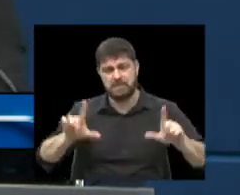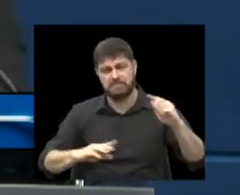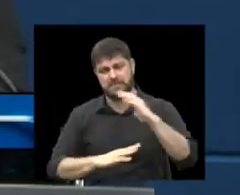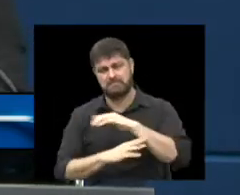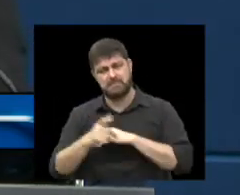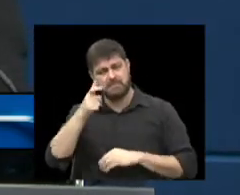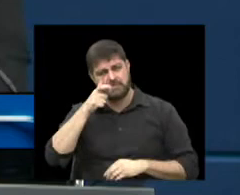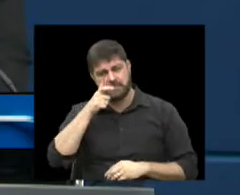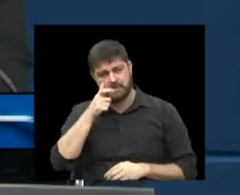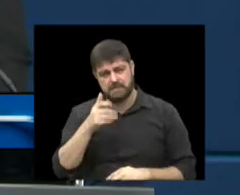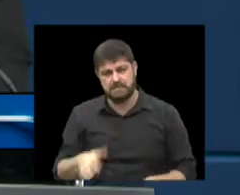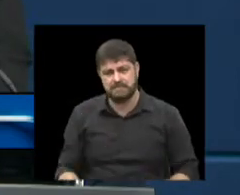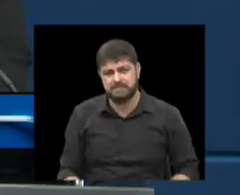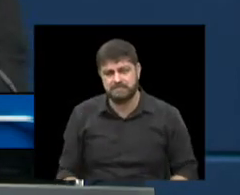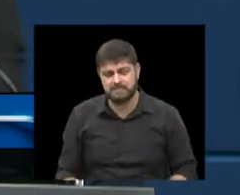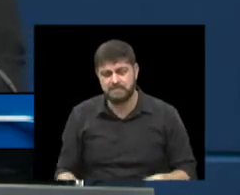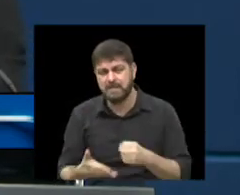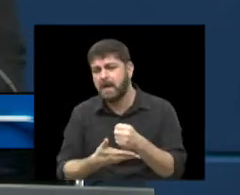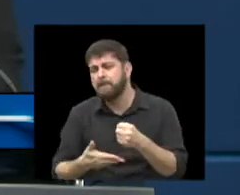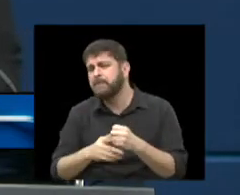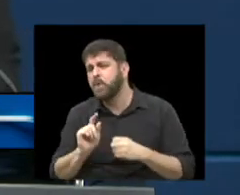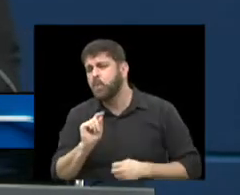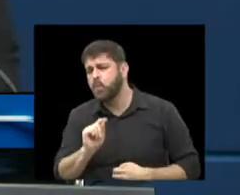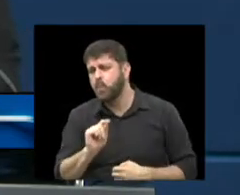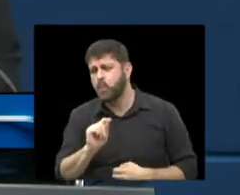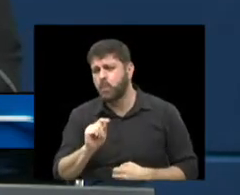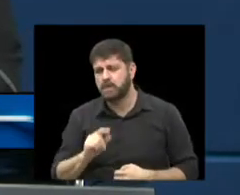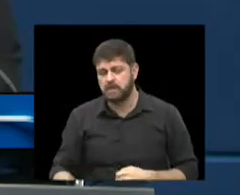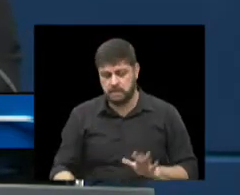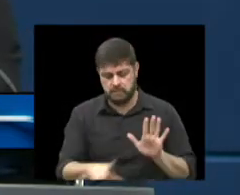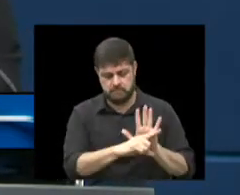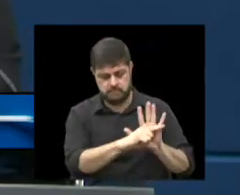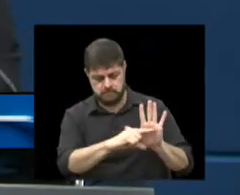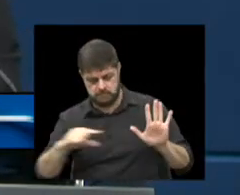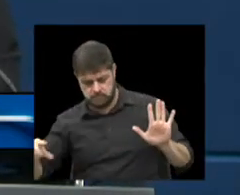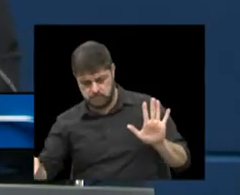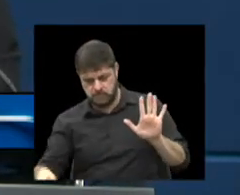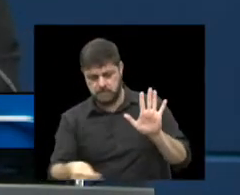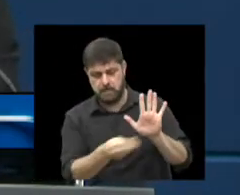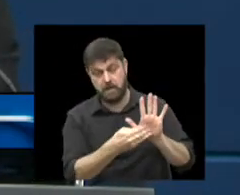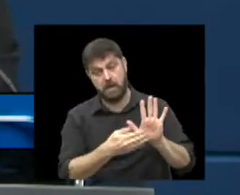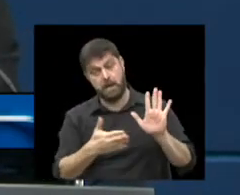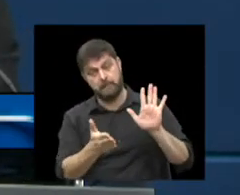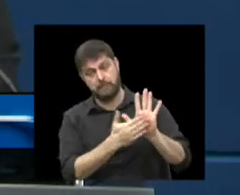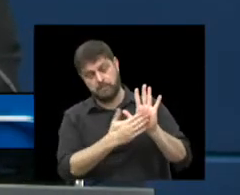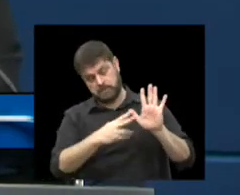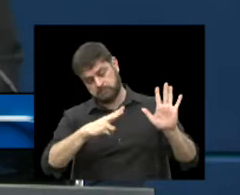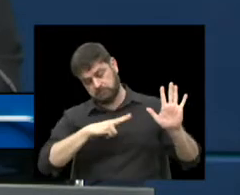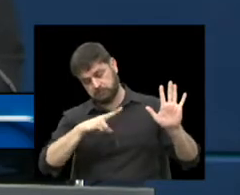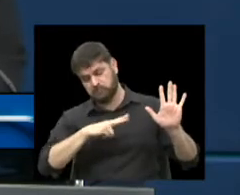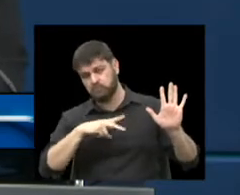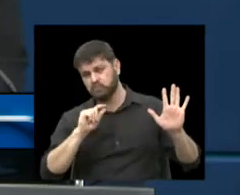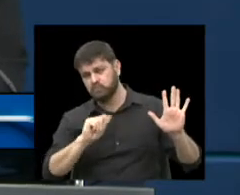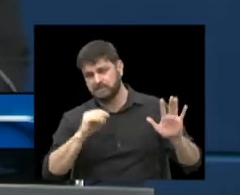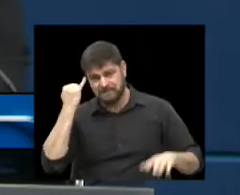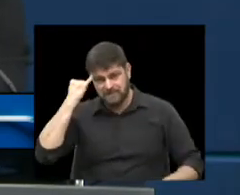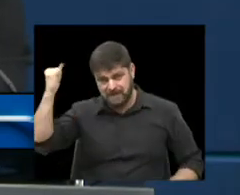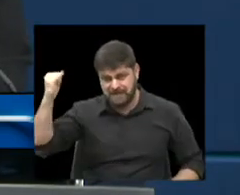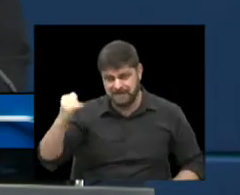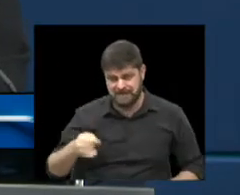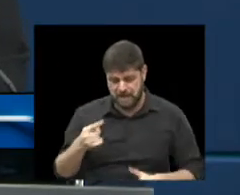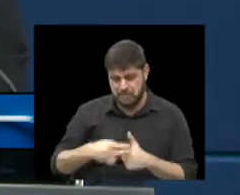TV Câmara. Basicamente, o sentido geral das emendas que eu estou apresentando é exatamente a ideia de que, no momento de